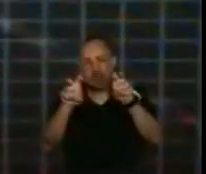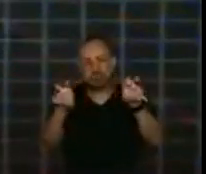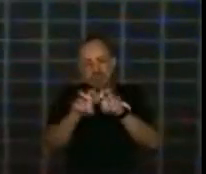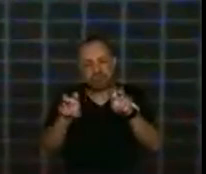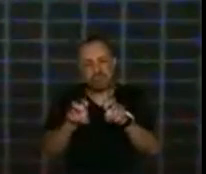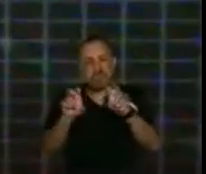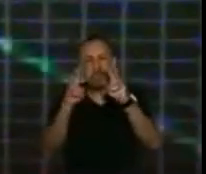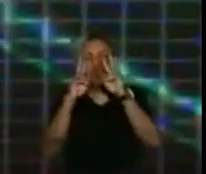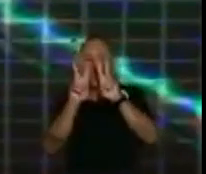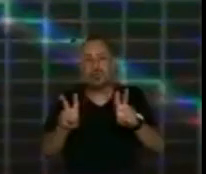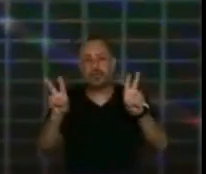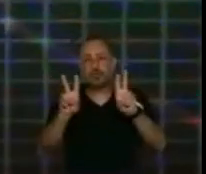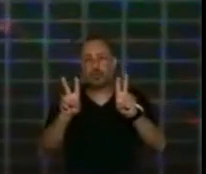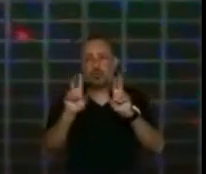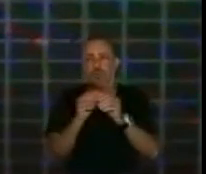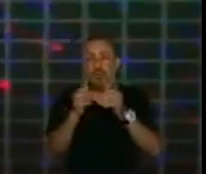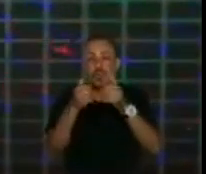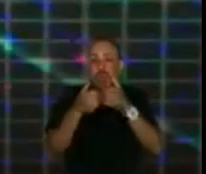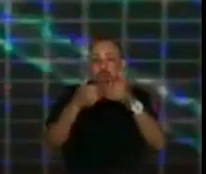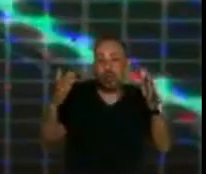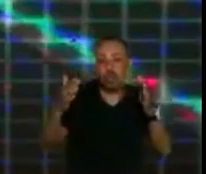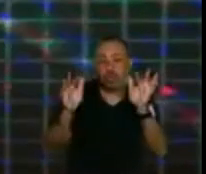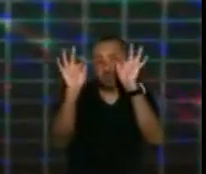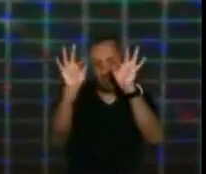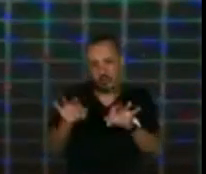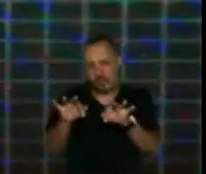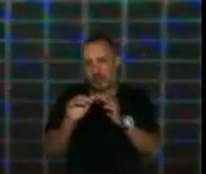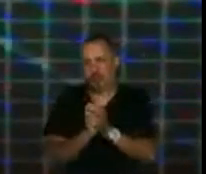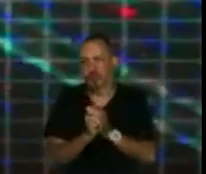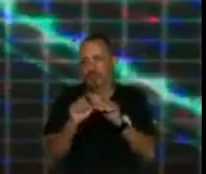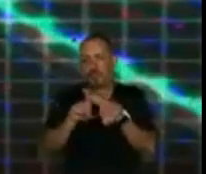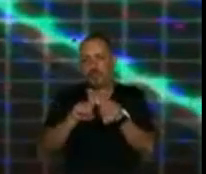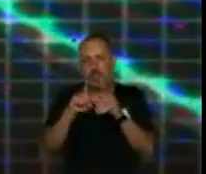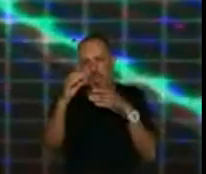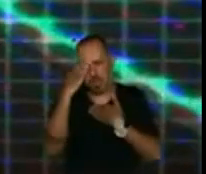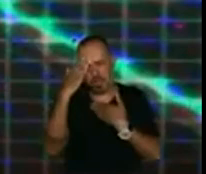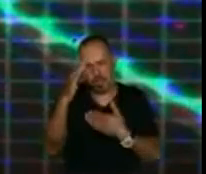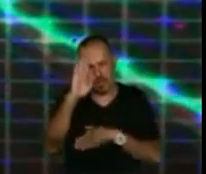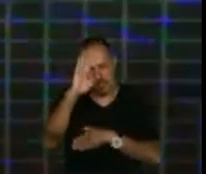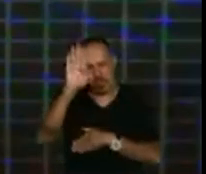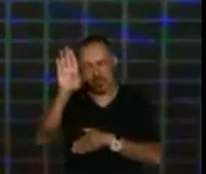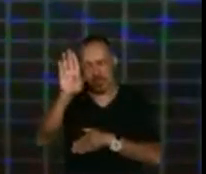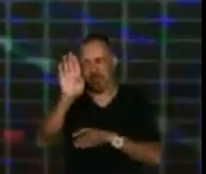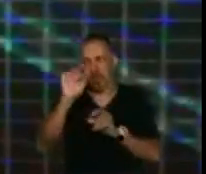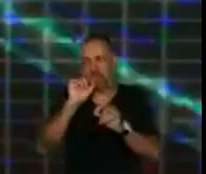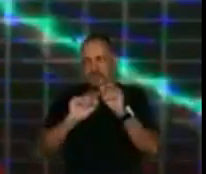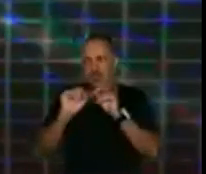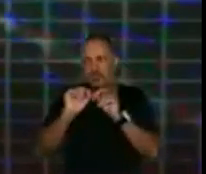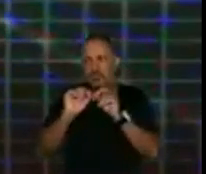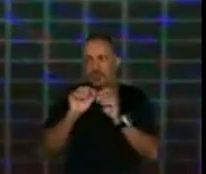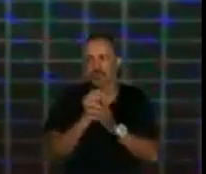início ao nosso encerramento. Antes de chamar a galera da plateia virtual, eu quero agradecer principalmente as mais